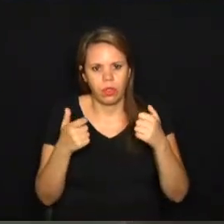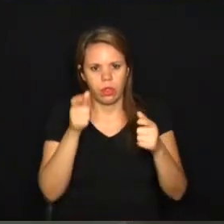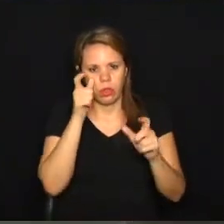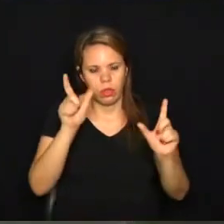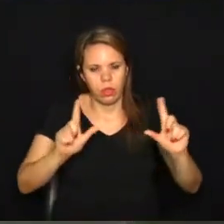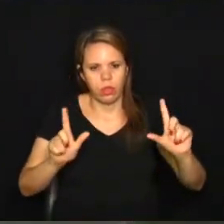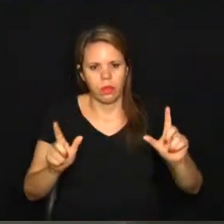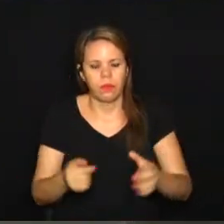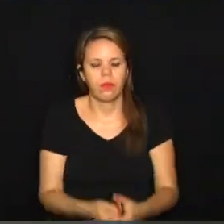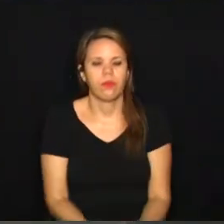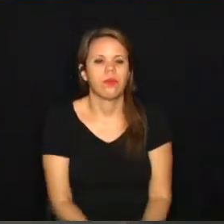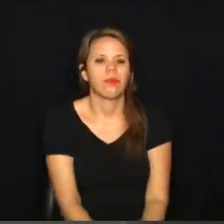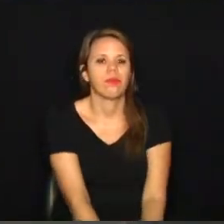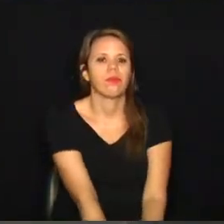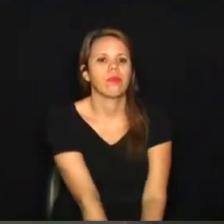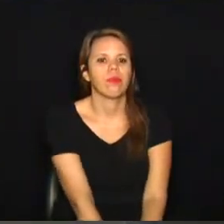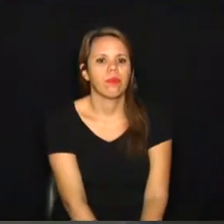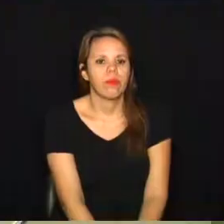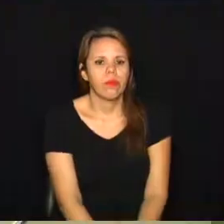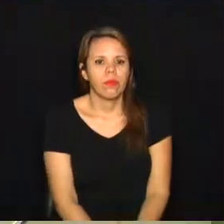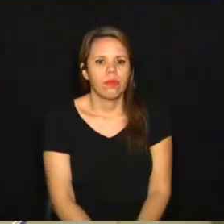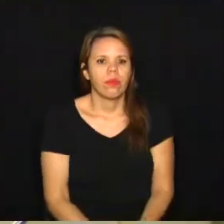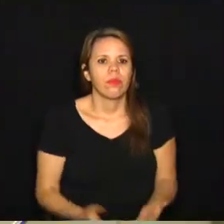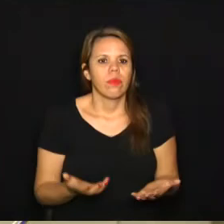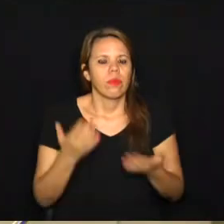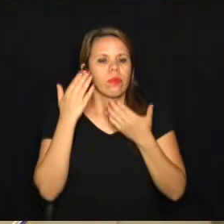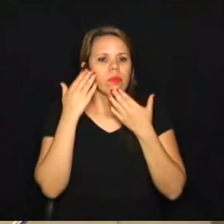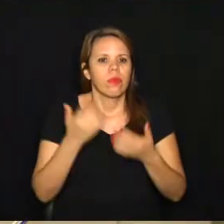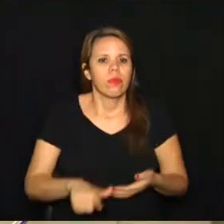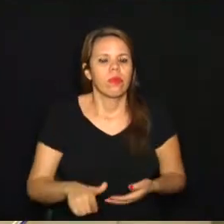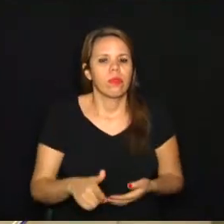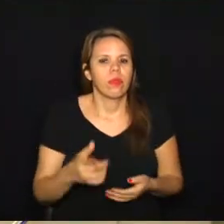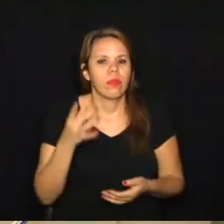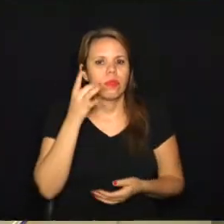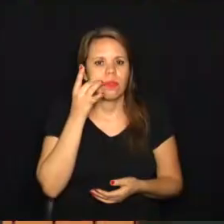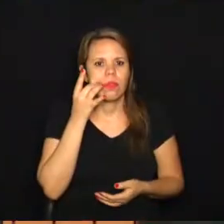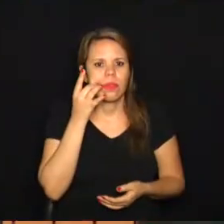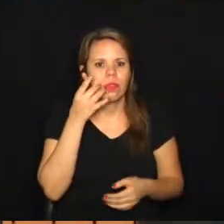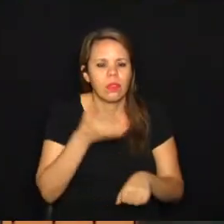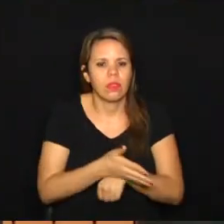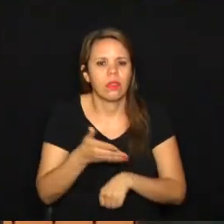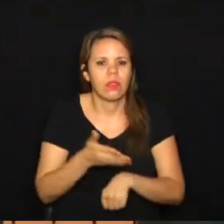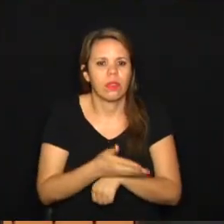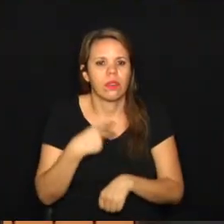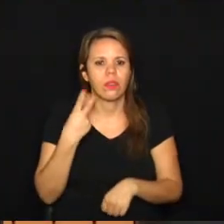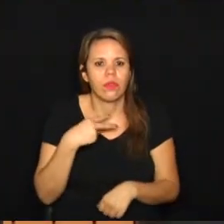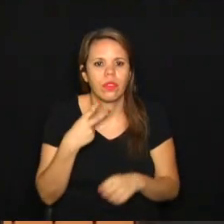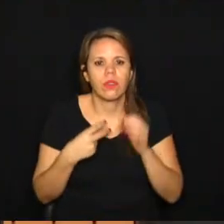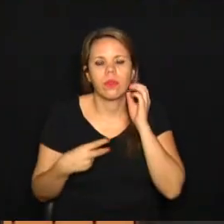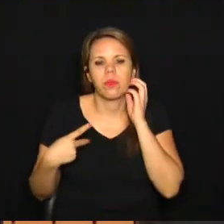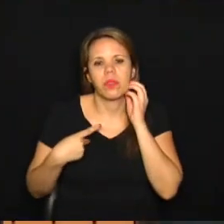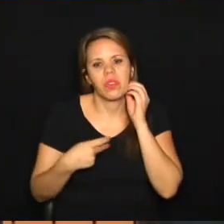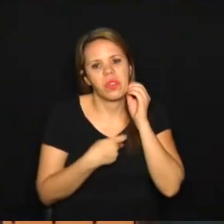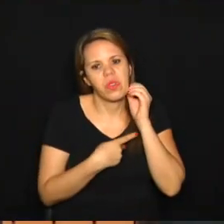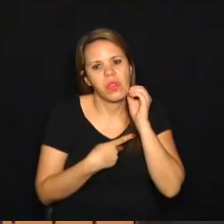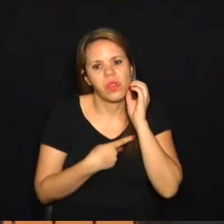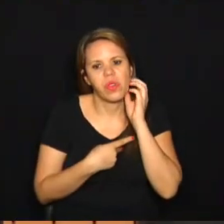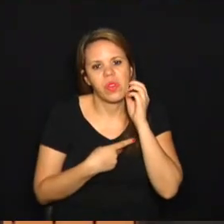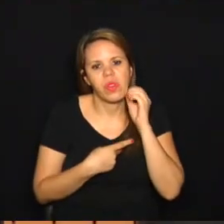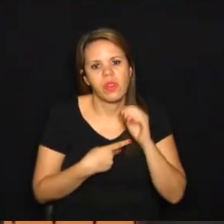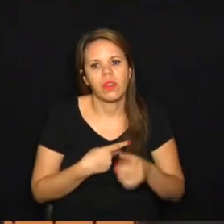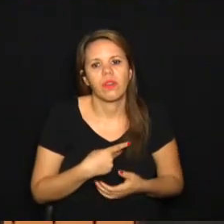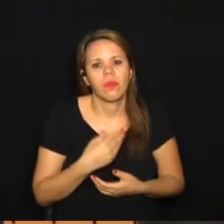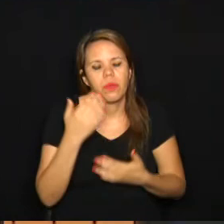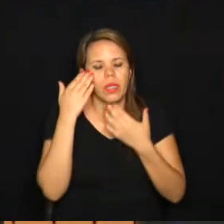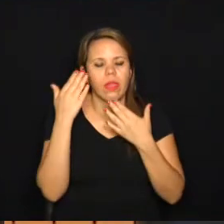telespectadores. Queria mais uma vez agradecer a presença e a participação do vereador Pastor Elias.